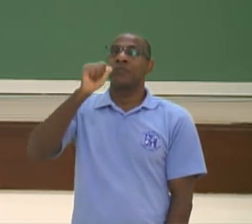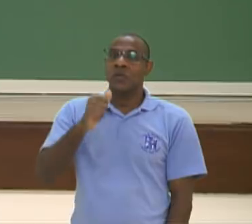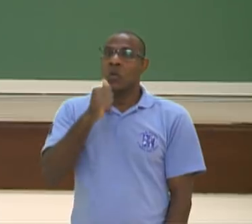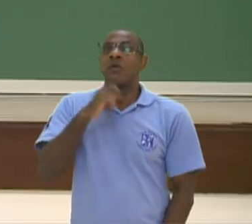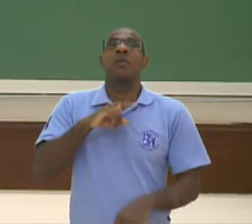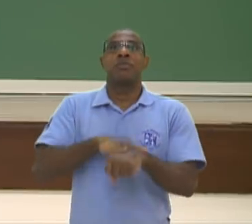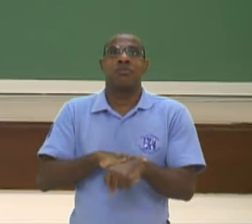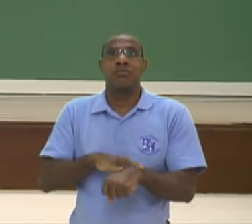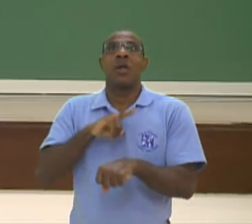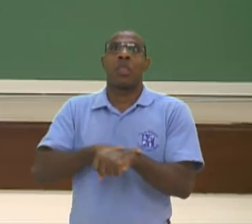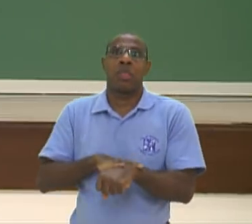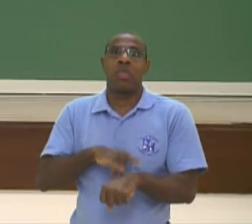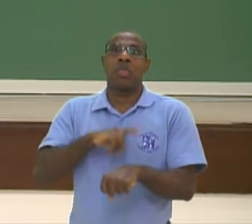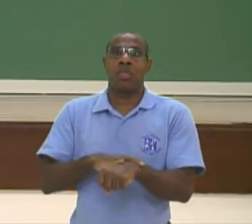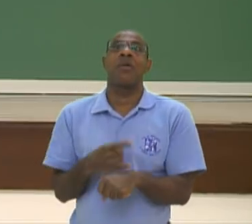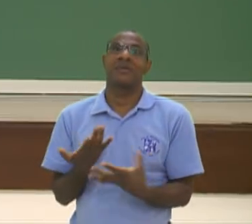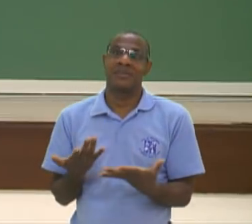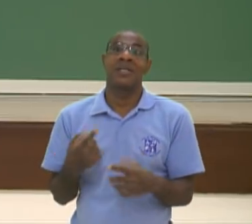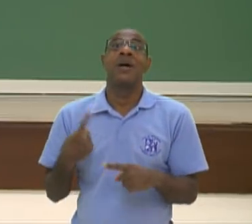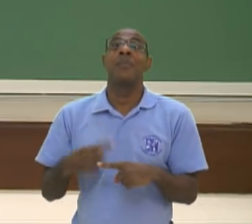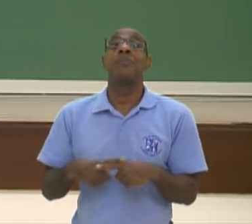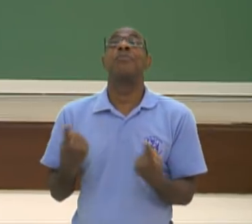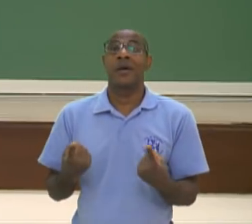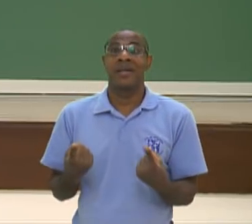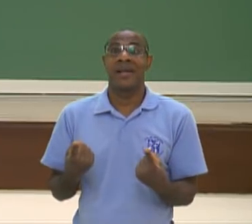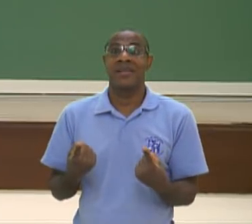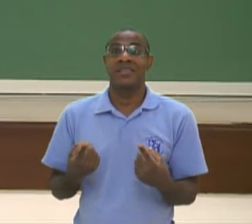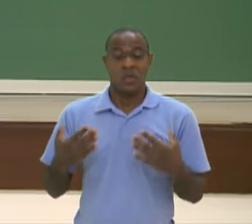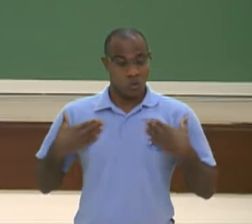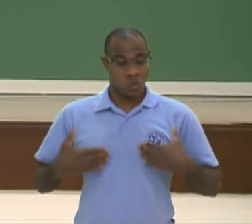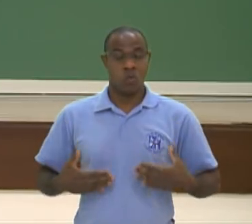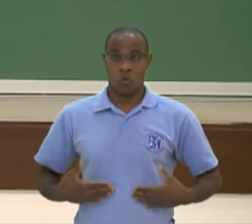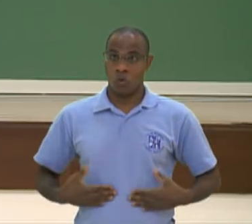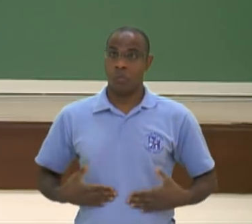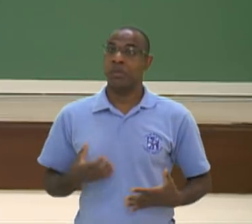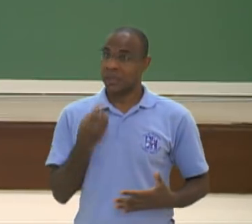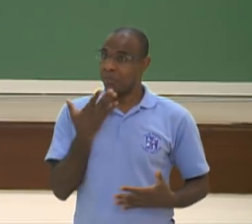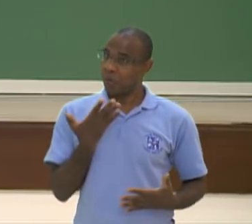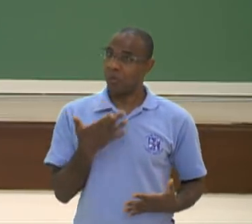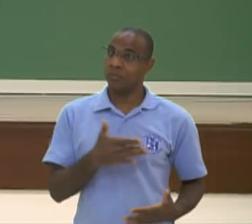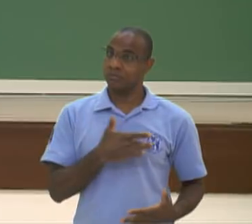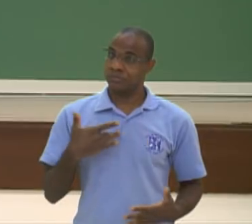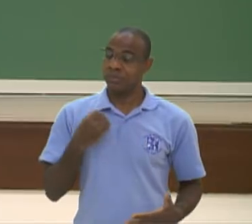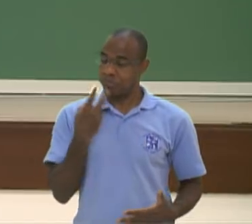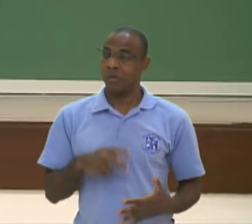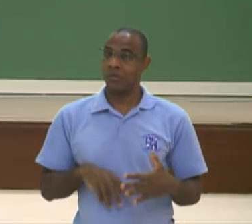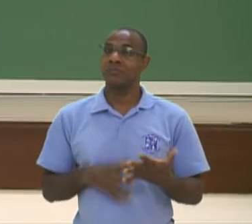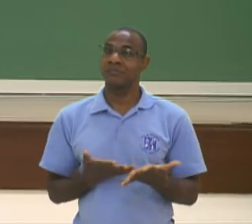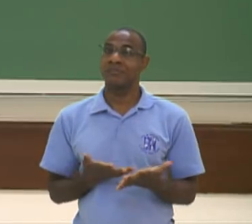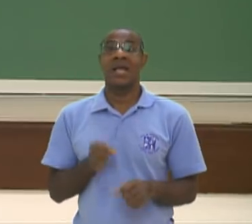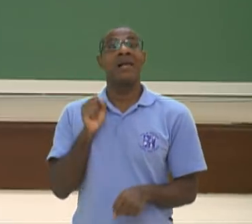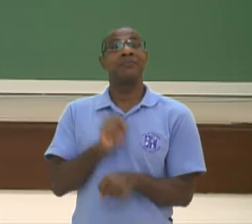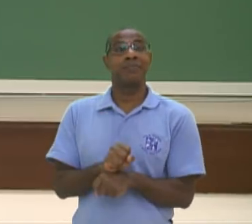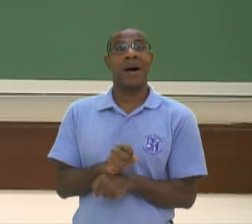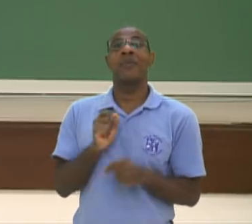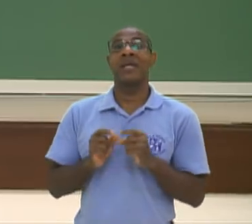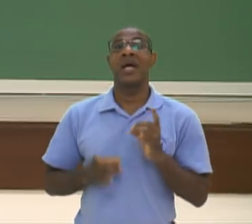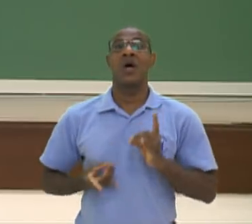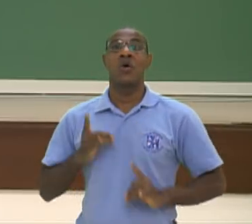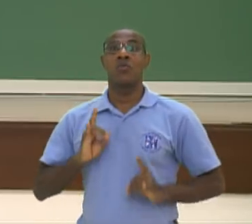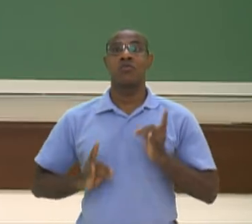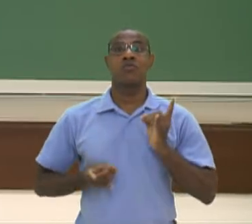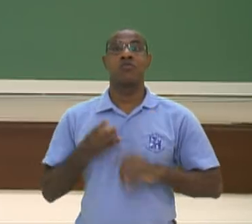urina, porque o corpo está suficientemente hidratado e a gente para de liberar o hormônio antidiurético